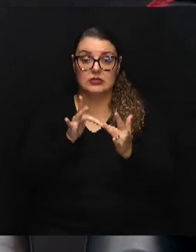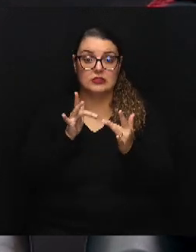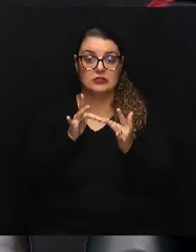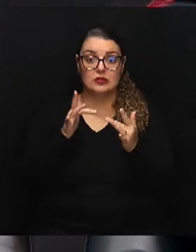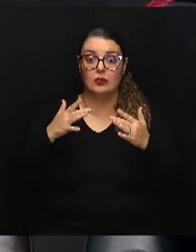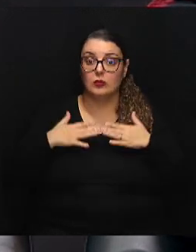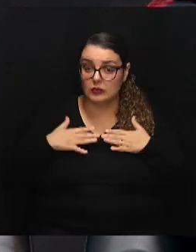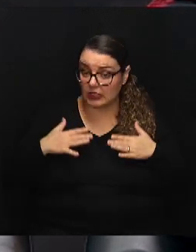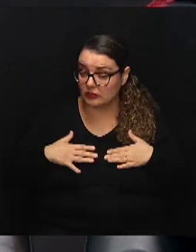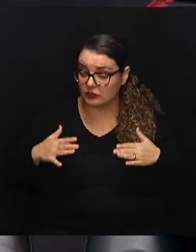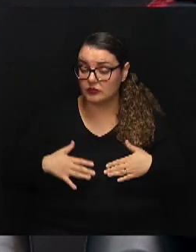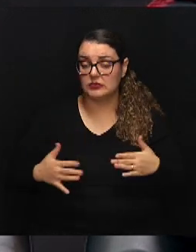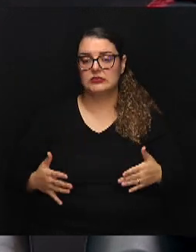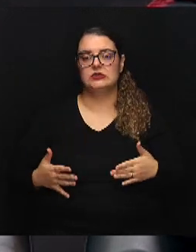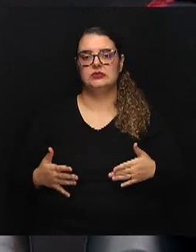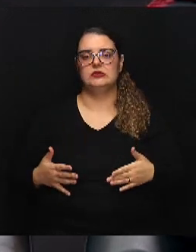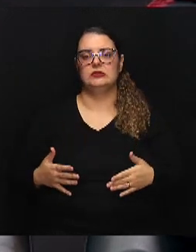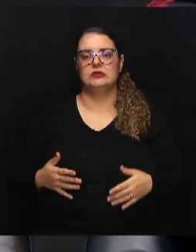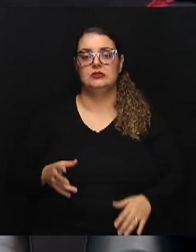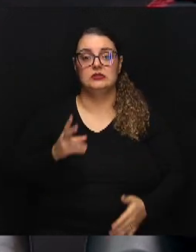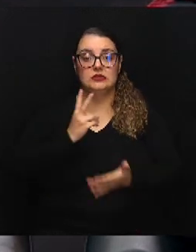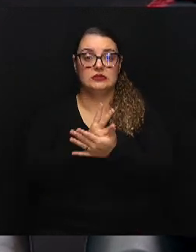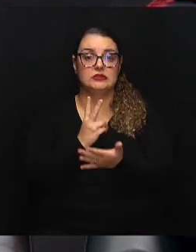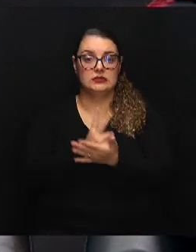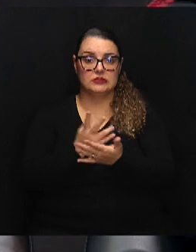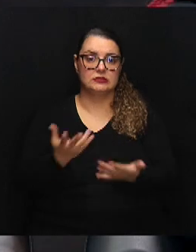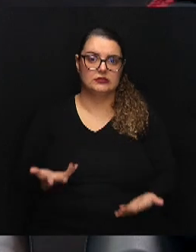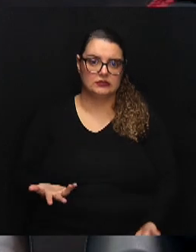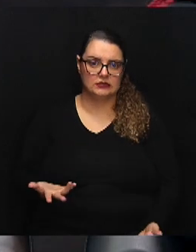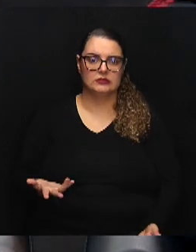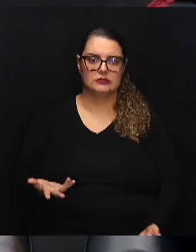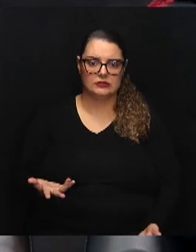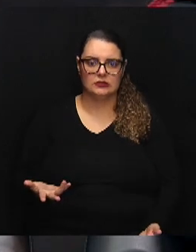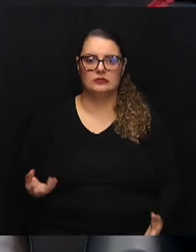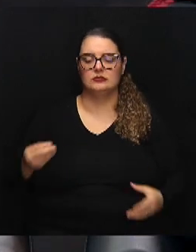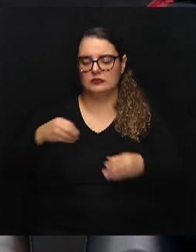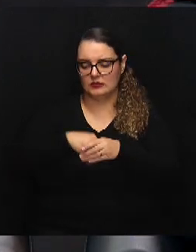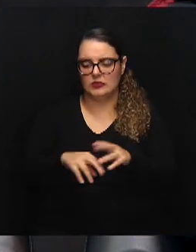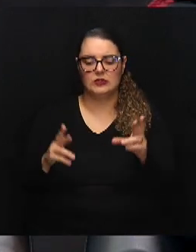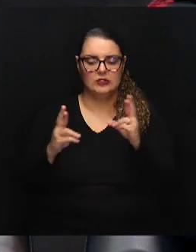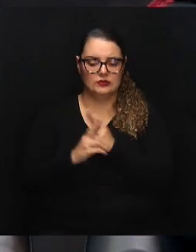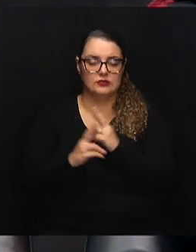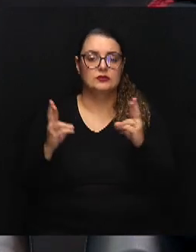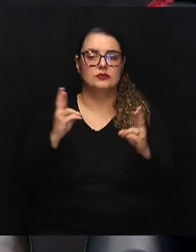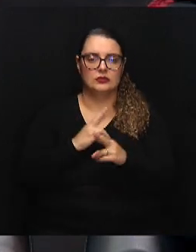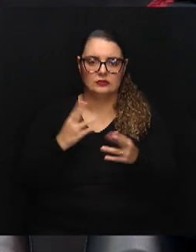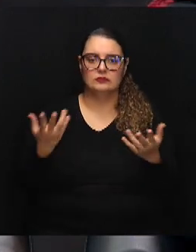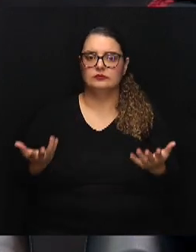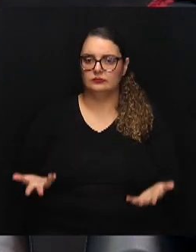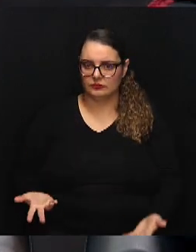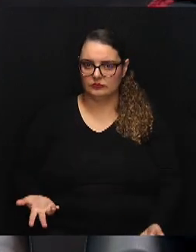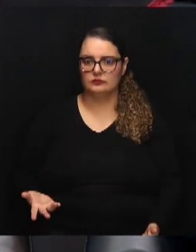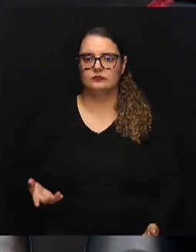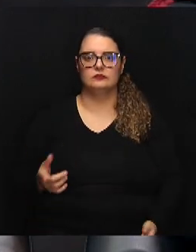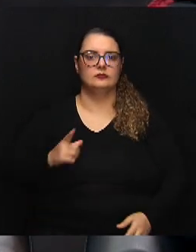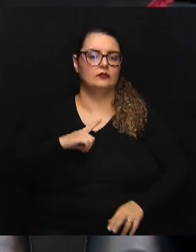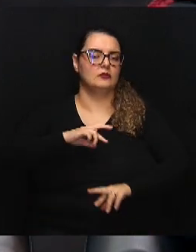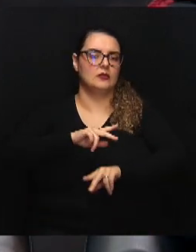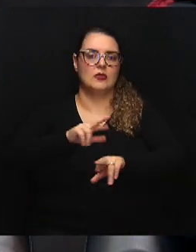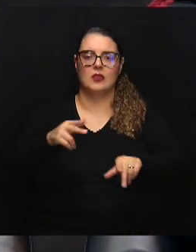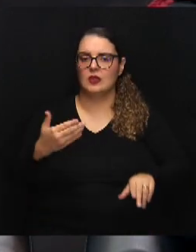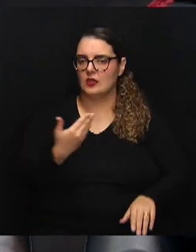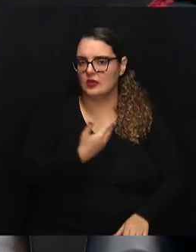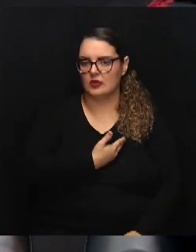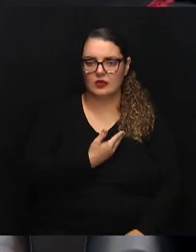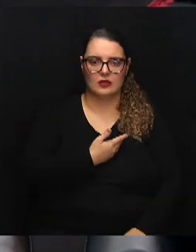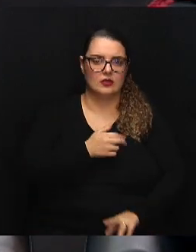né, aí no offline, mas estão dentro de um relacionamento, né, tem muitos amigos, tem